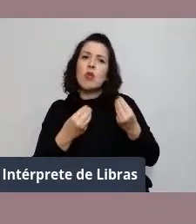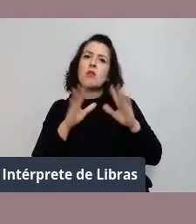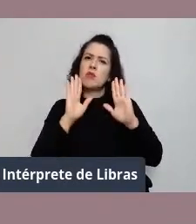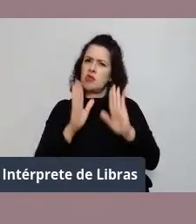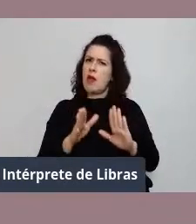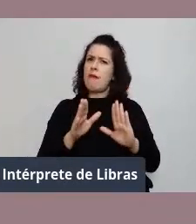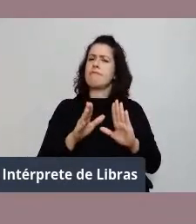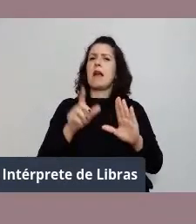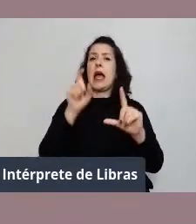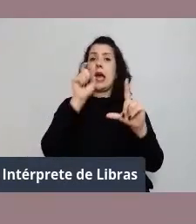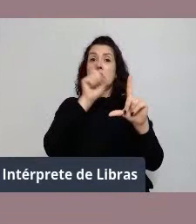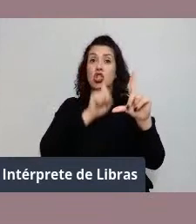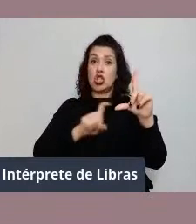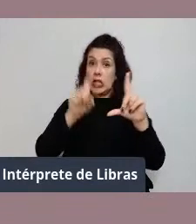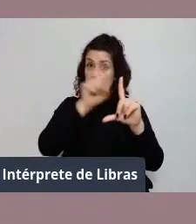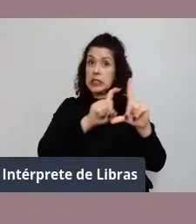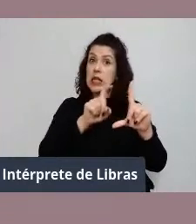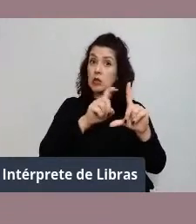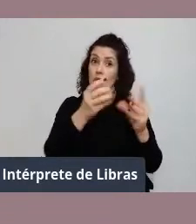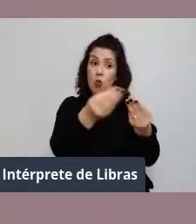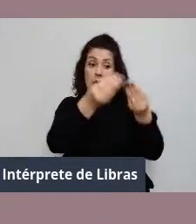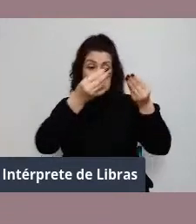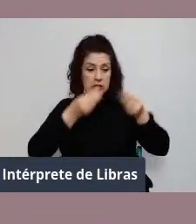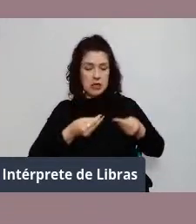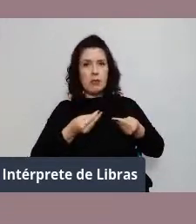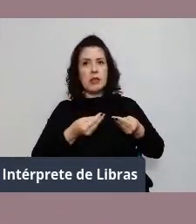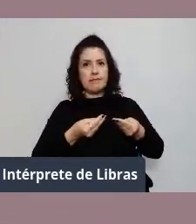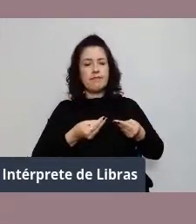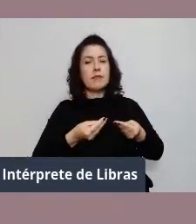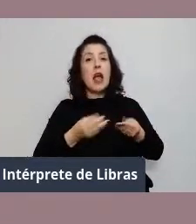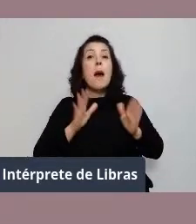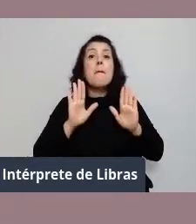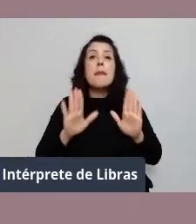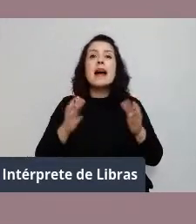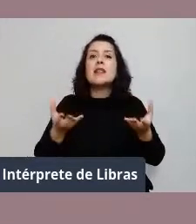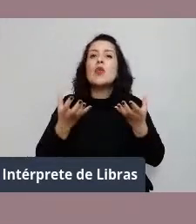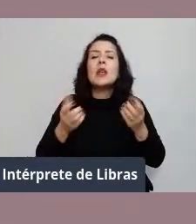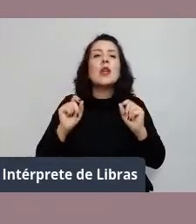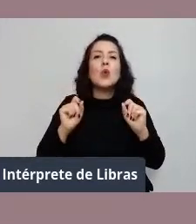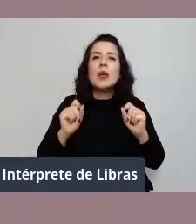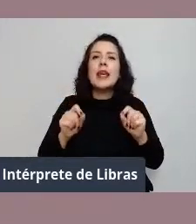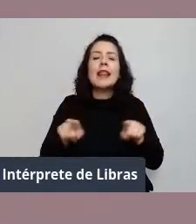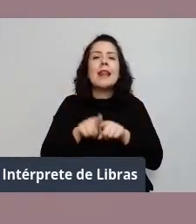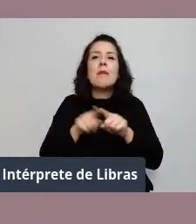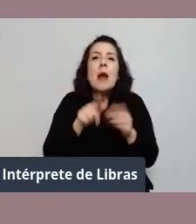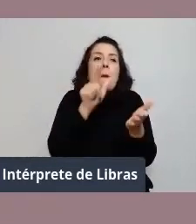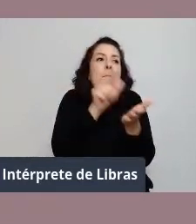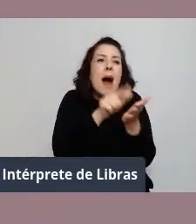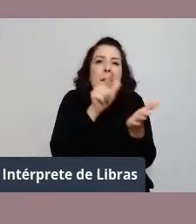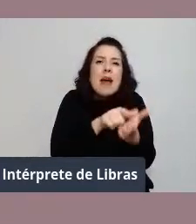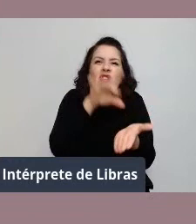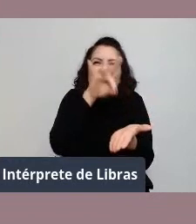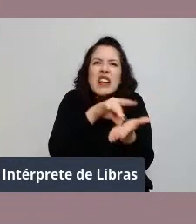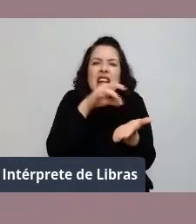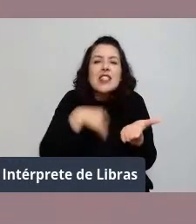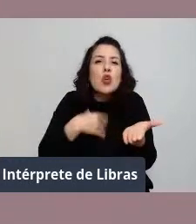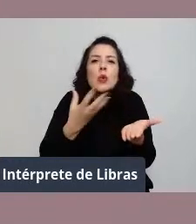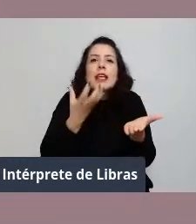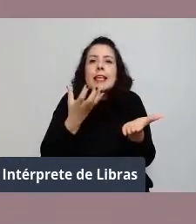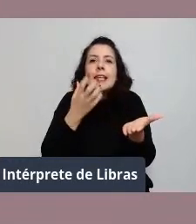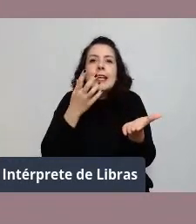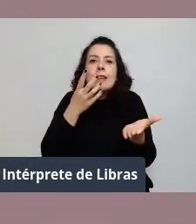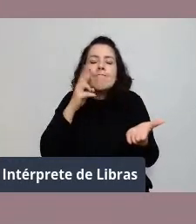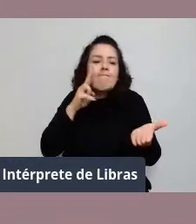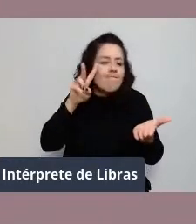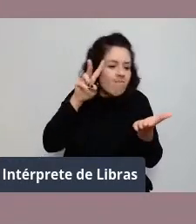digitalizados, mas eu queria ainda assim ter esse encontro físico, né, com os manuscritos, e eu